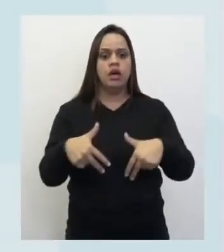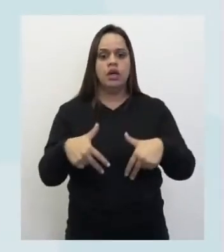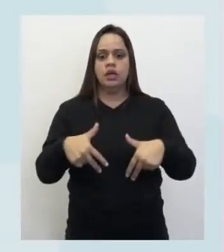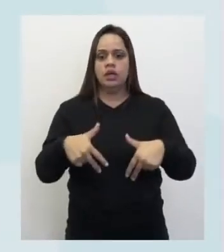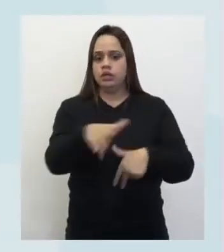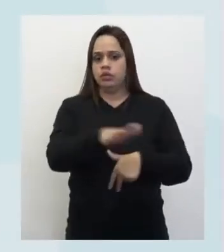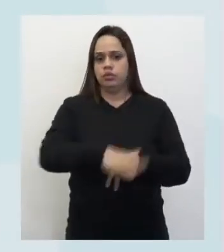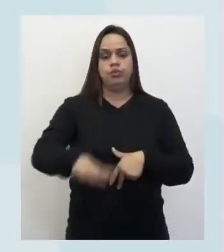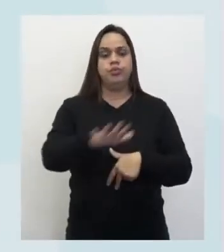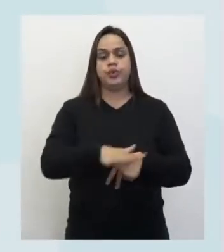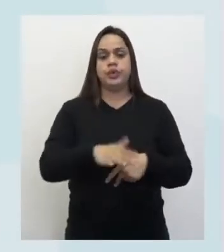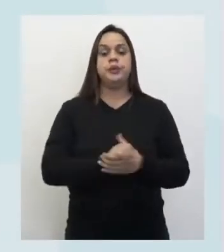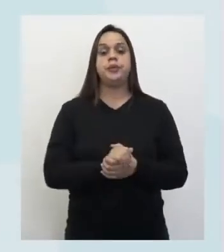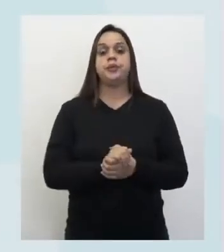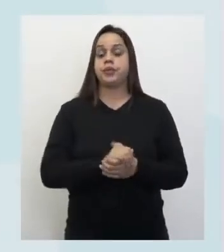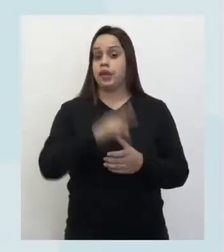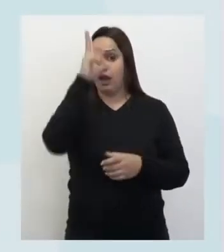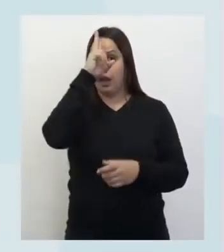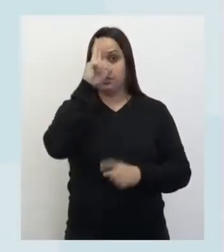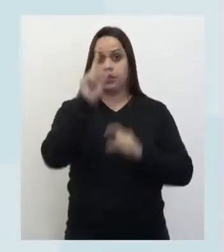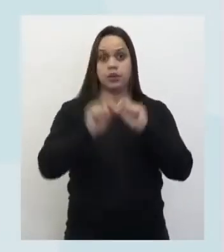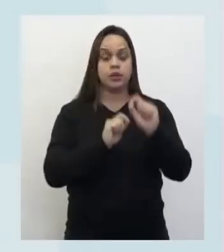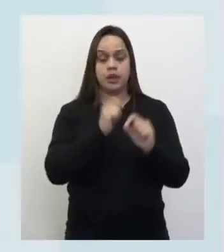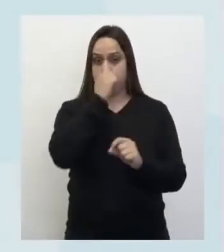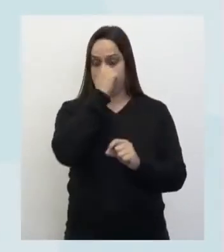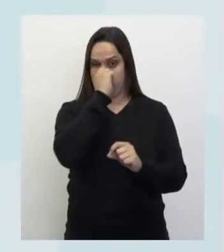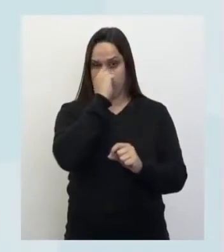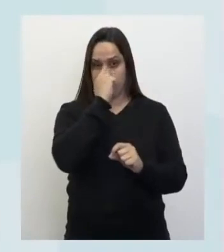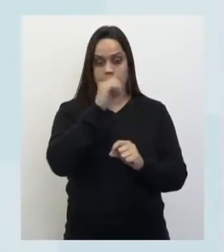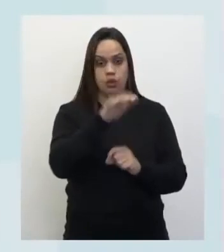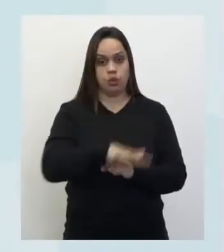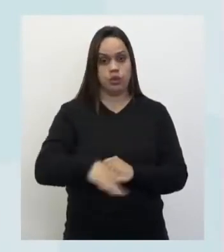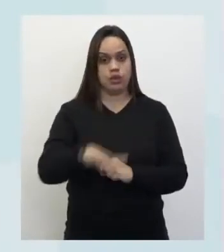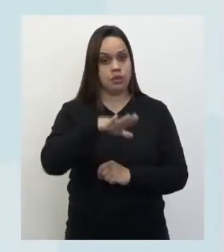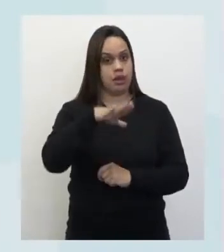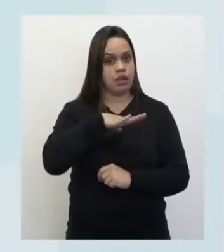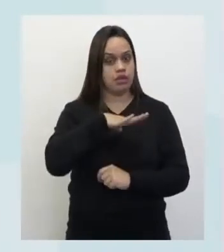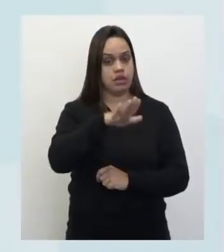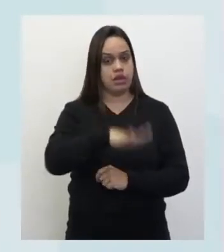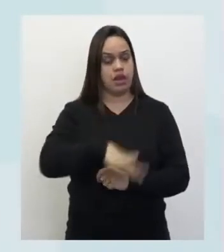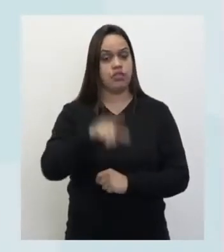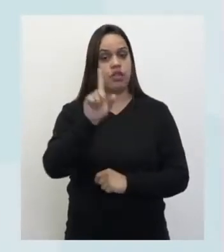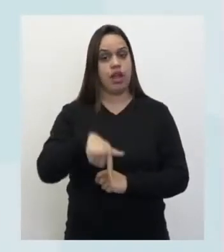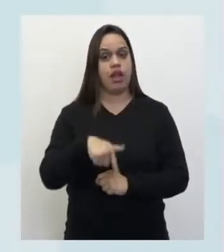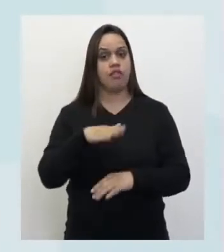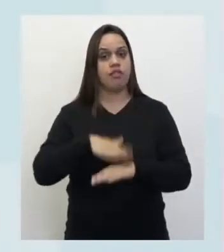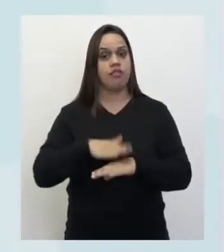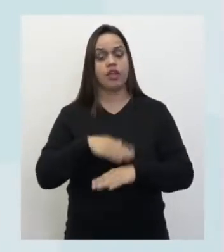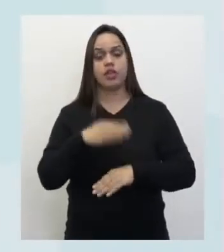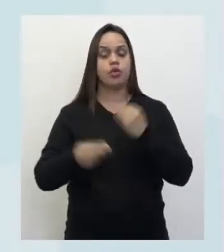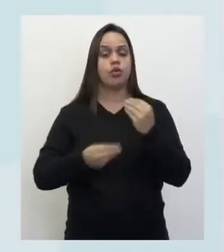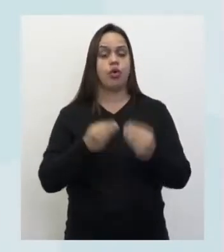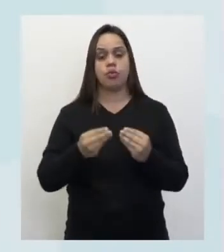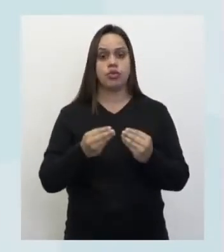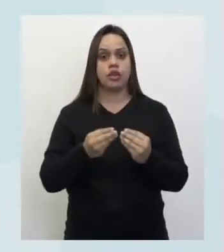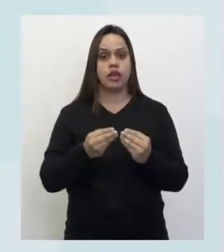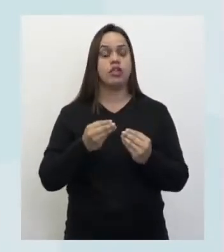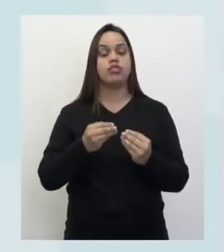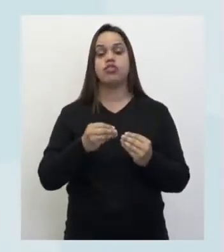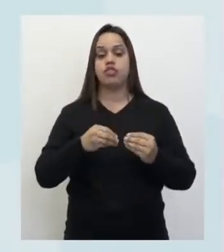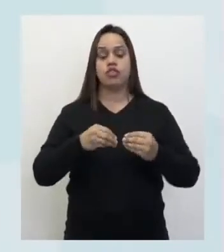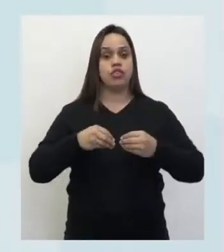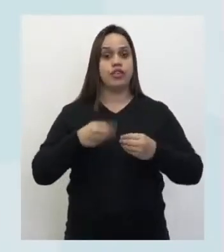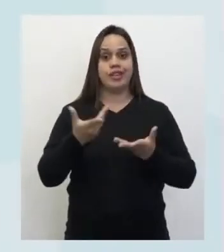numa cidade, para lembrar que o espaço urbano, ele é constituído por fluxos de pessoas,